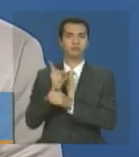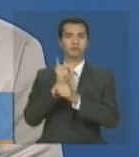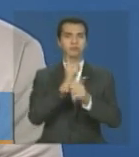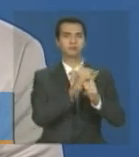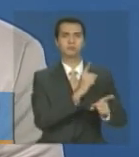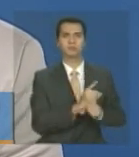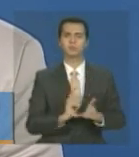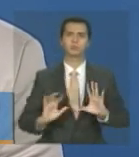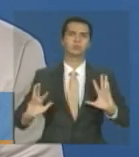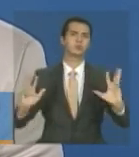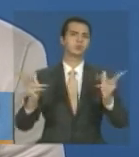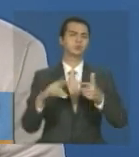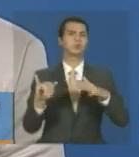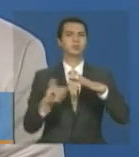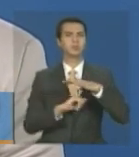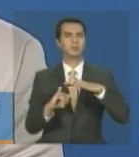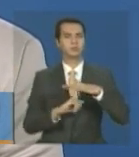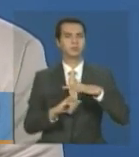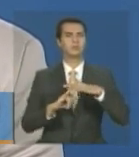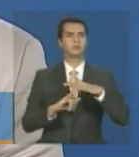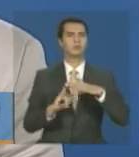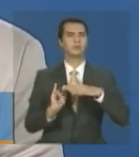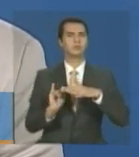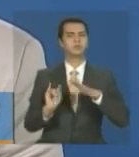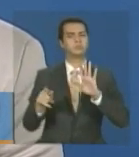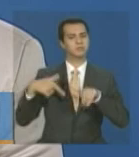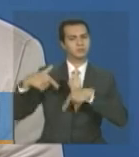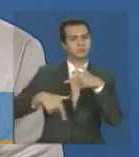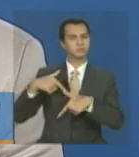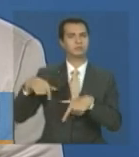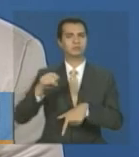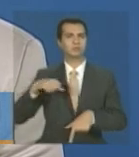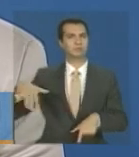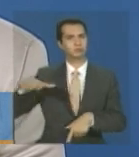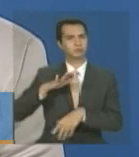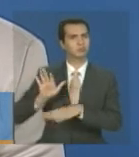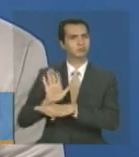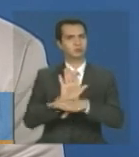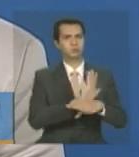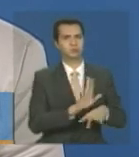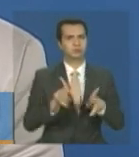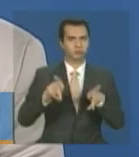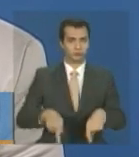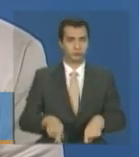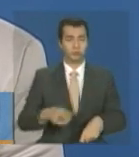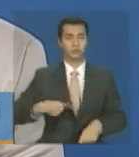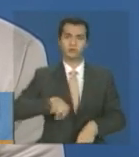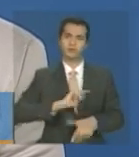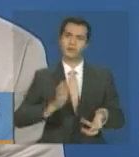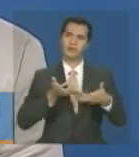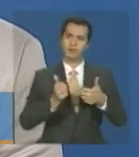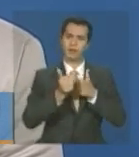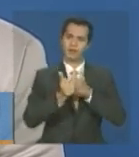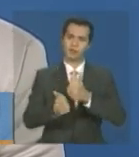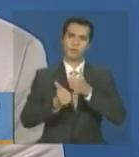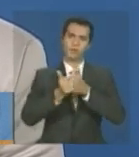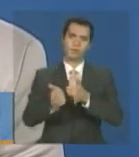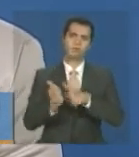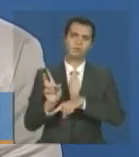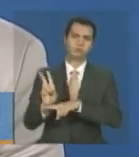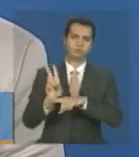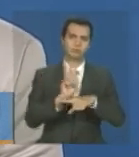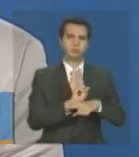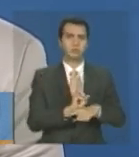essas informações vão ser relevantes para estruturar um acompanhamento a essa rede e pensar